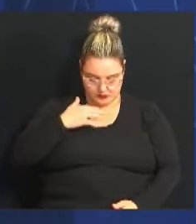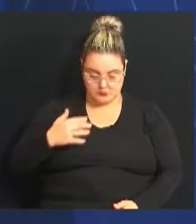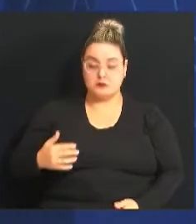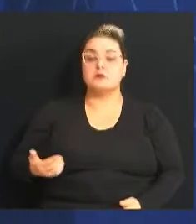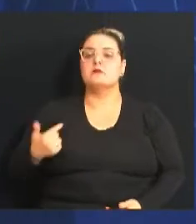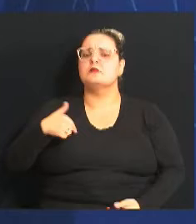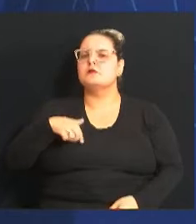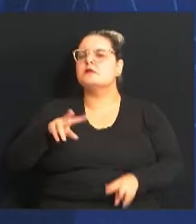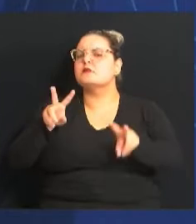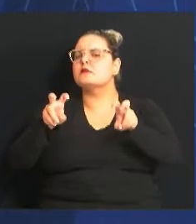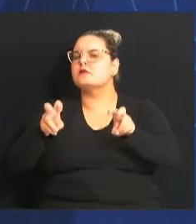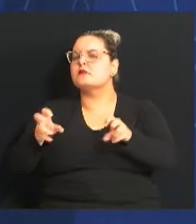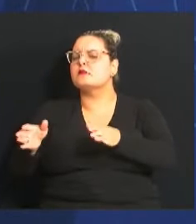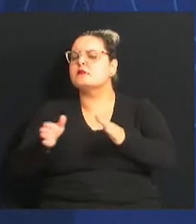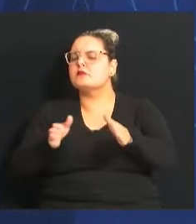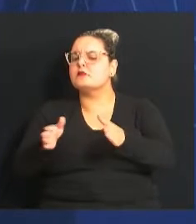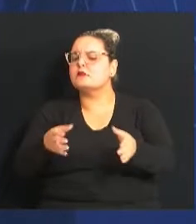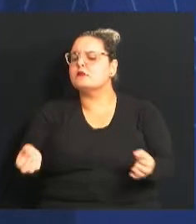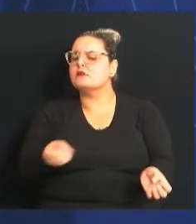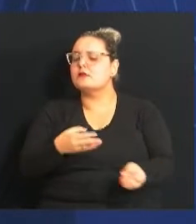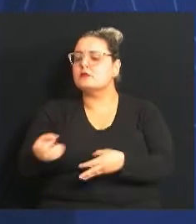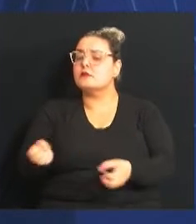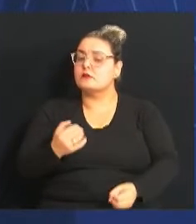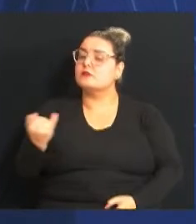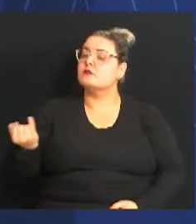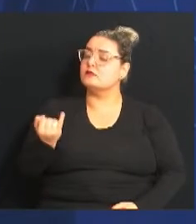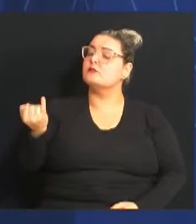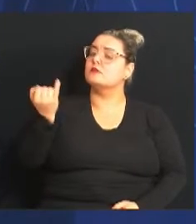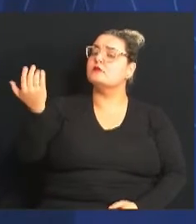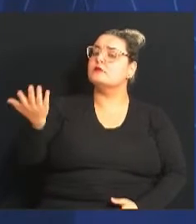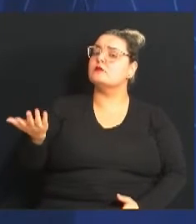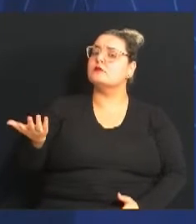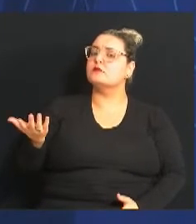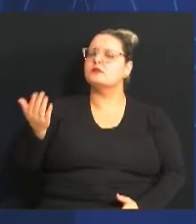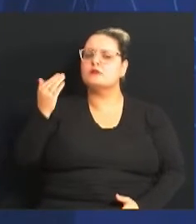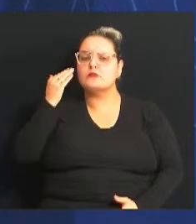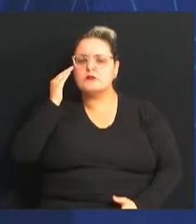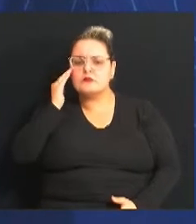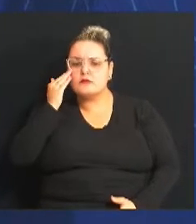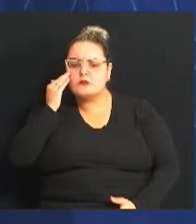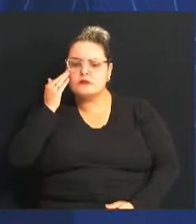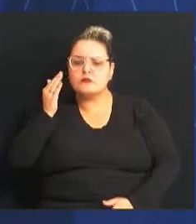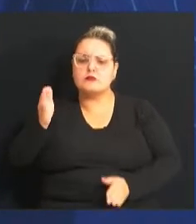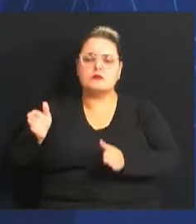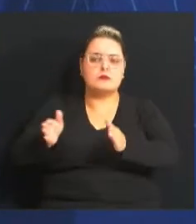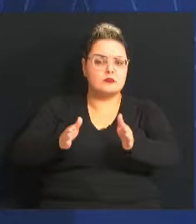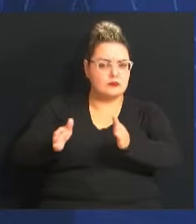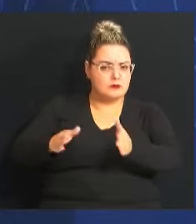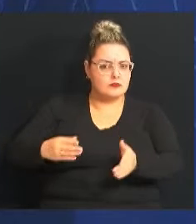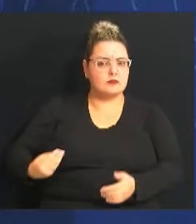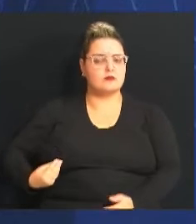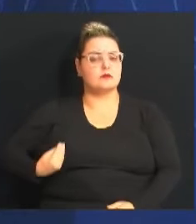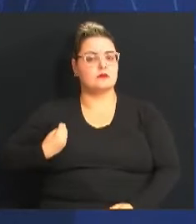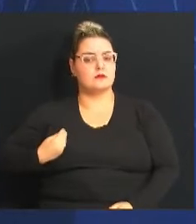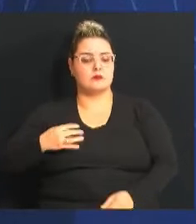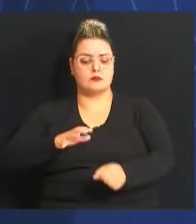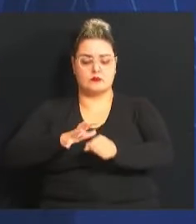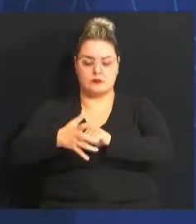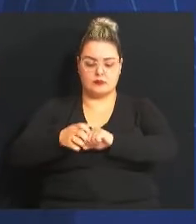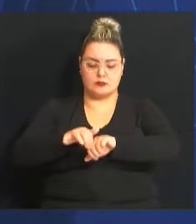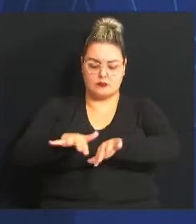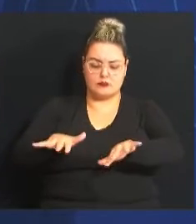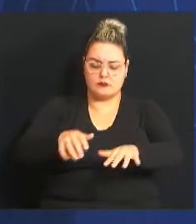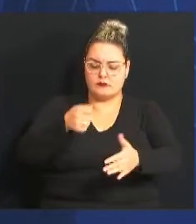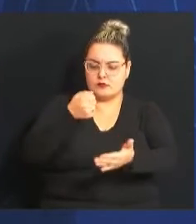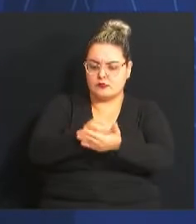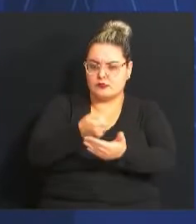atemporal, importante, mas você entende que o momento que nós passamos de pandemia nos obriga a